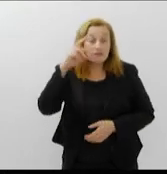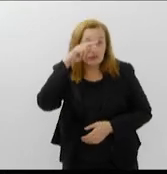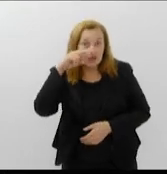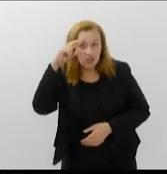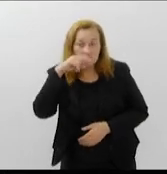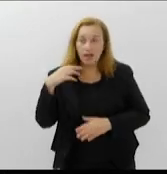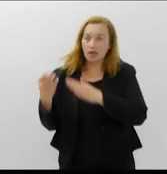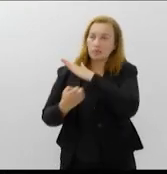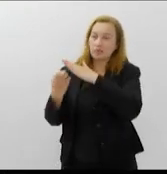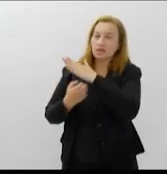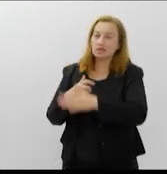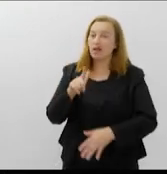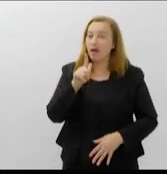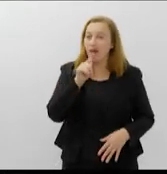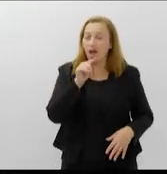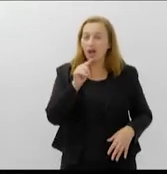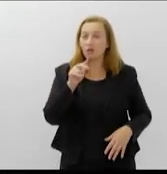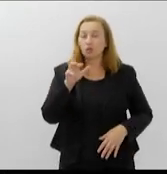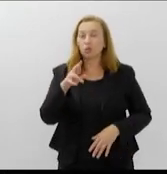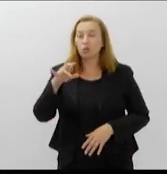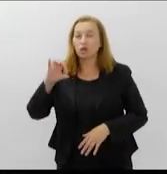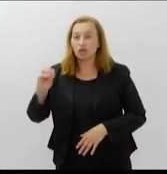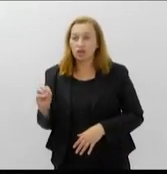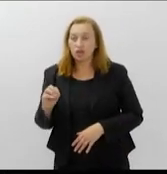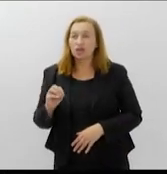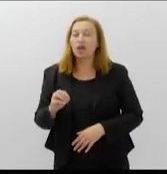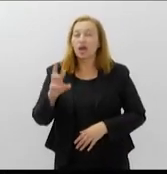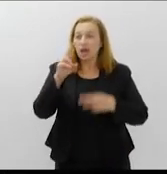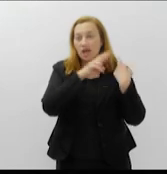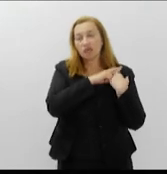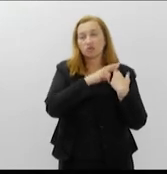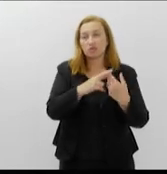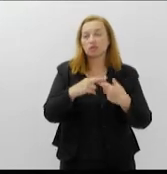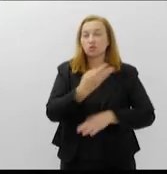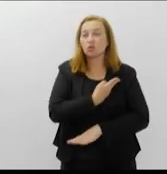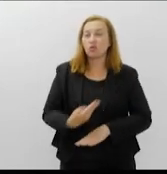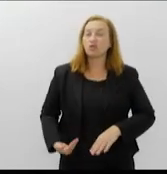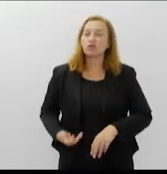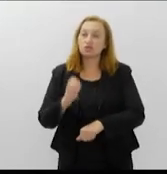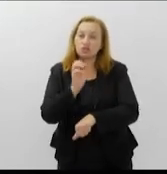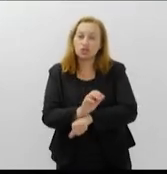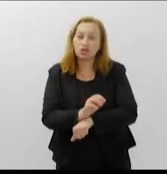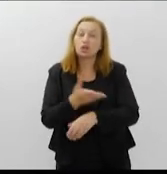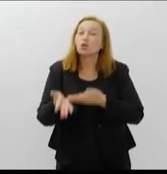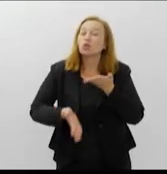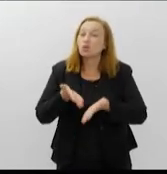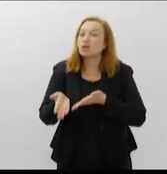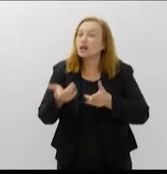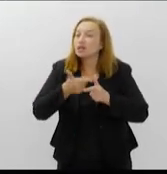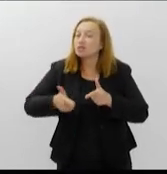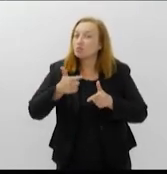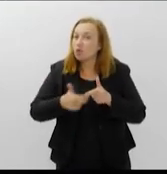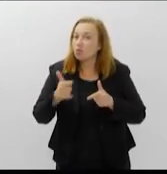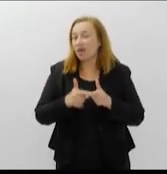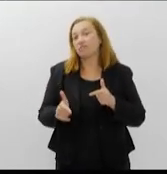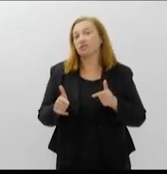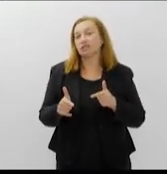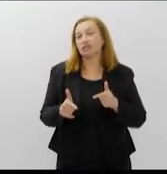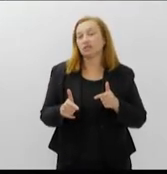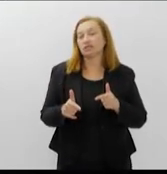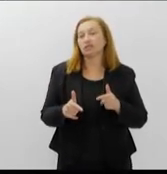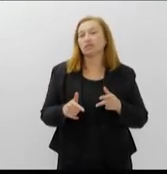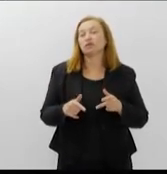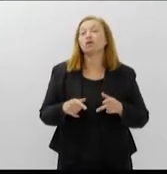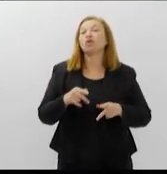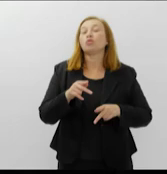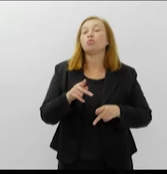É responsabilidade, sim, do governo do Estado cuidar desse problema que foi arrumado para o povo de